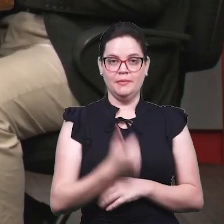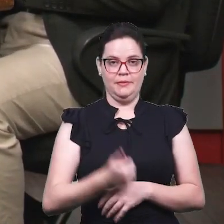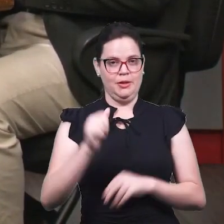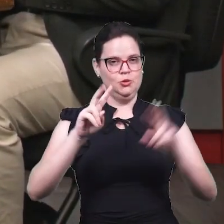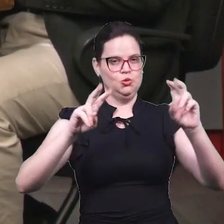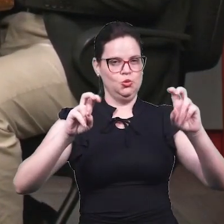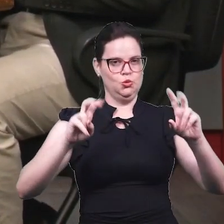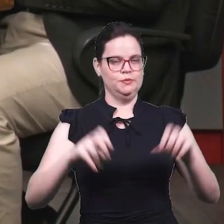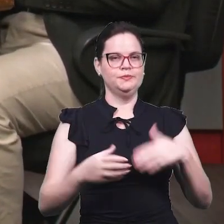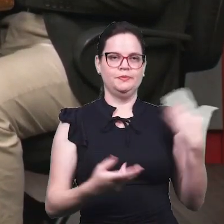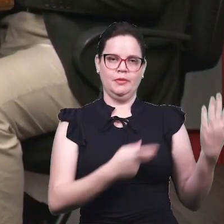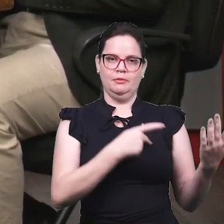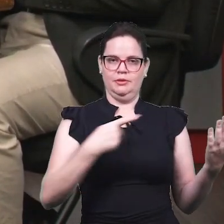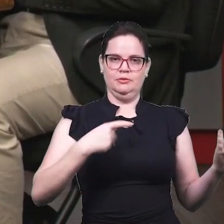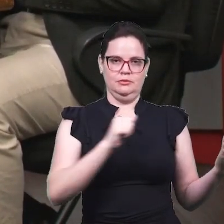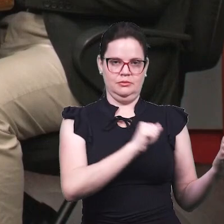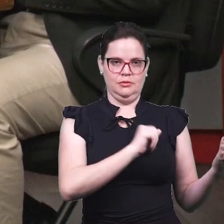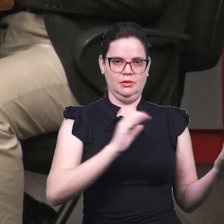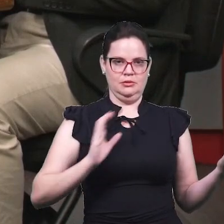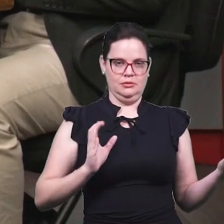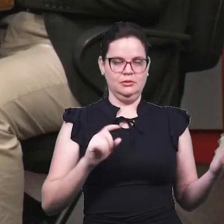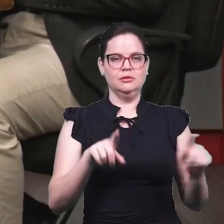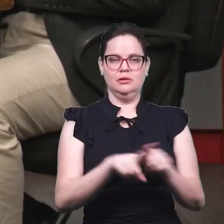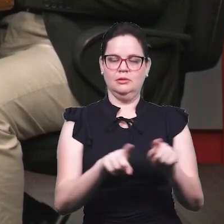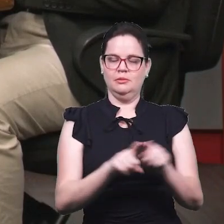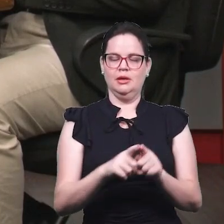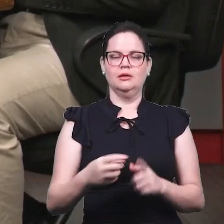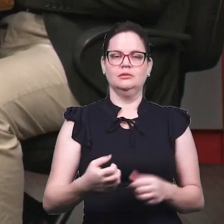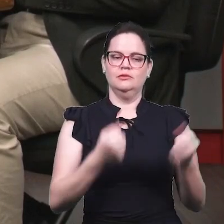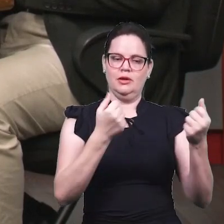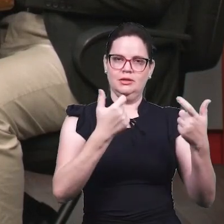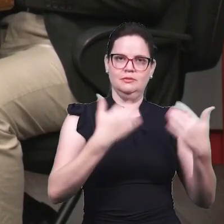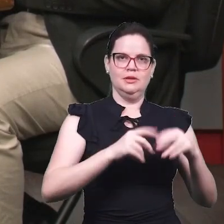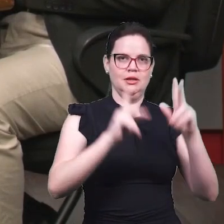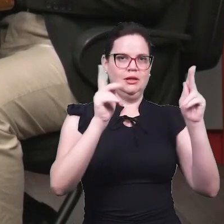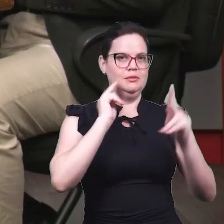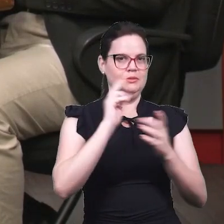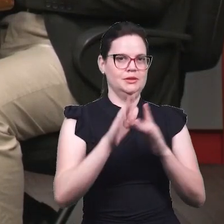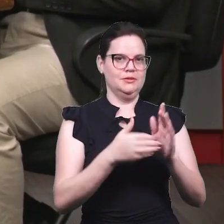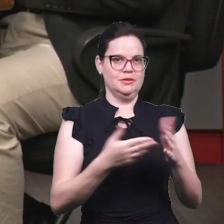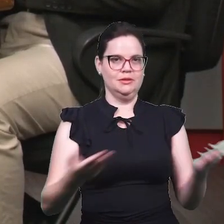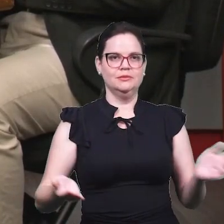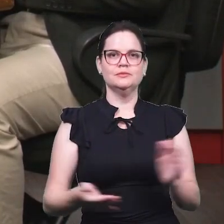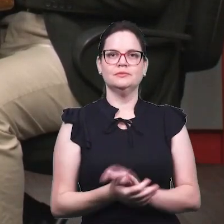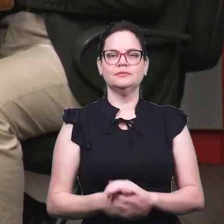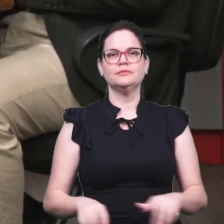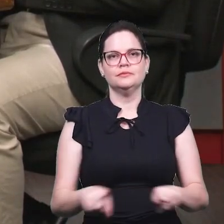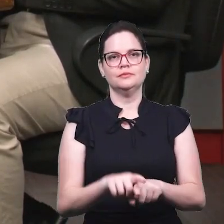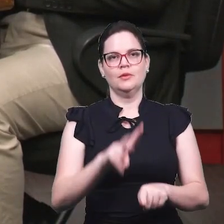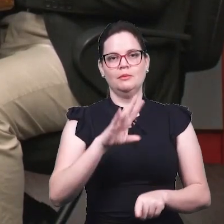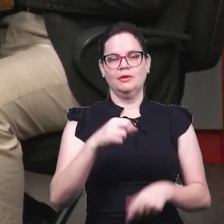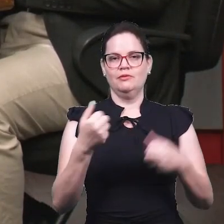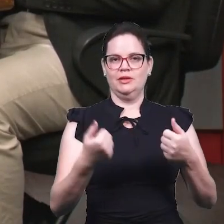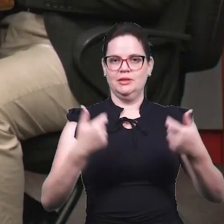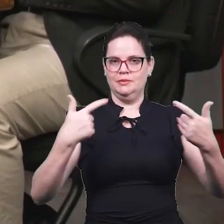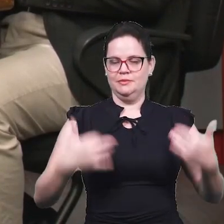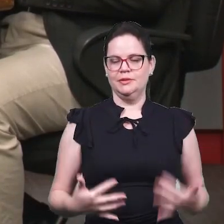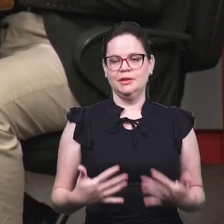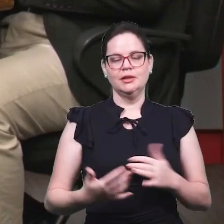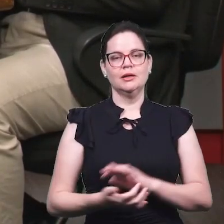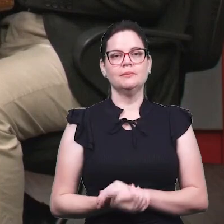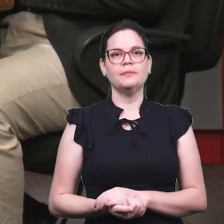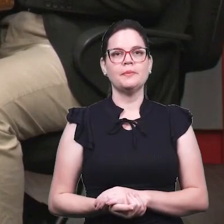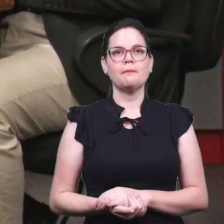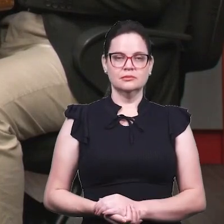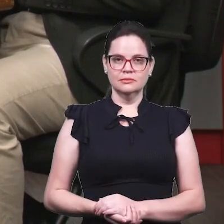pouco. Pastor Antônio Carlos, aqui presente, Pai do Senhor, também vai falar muito daqui a pouco